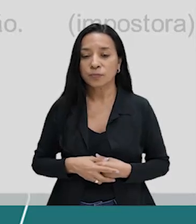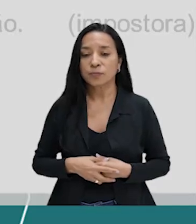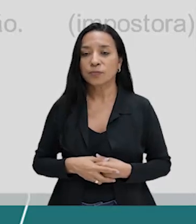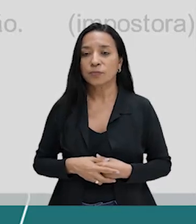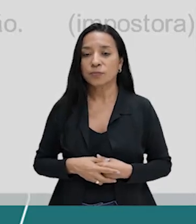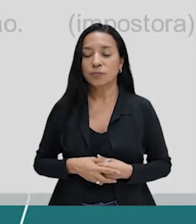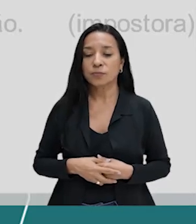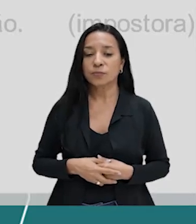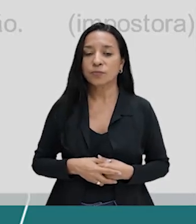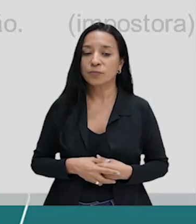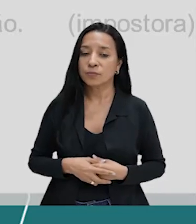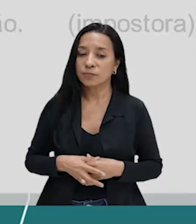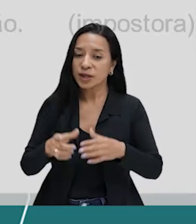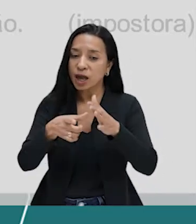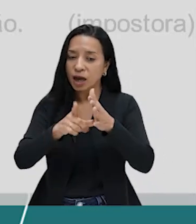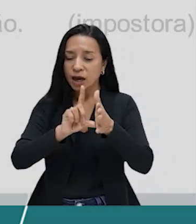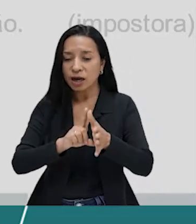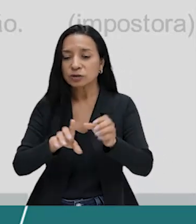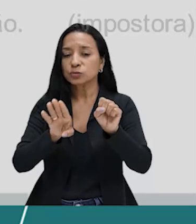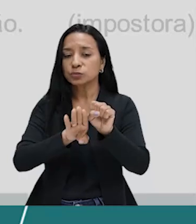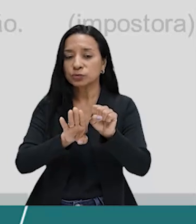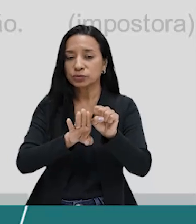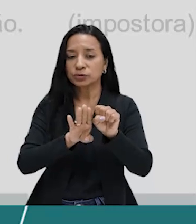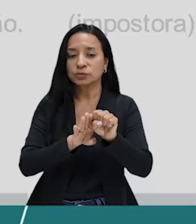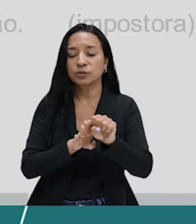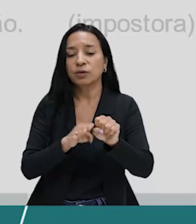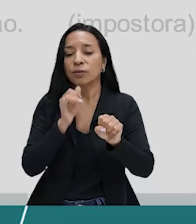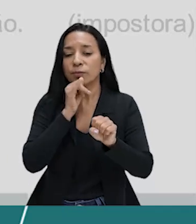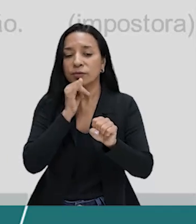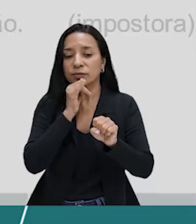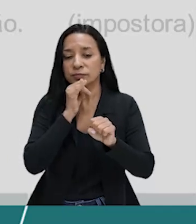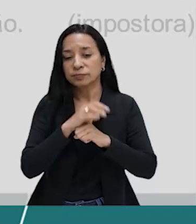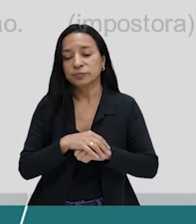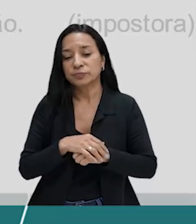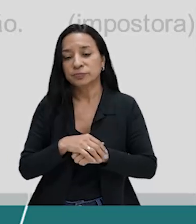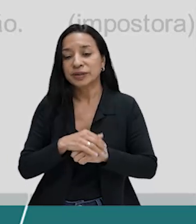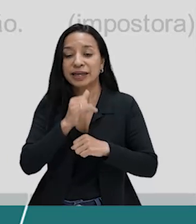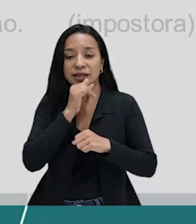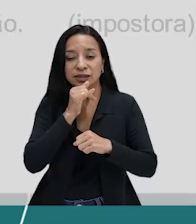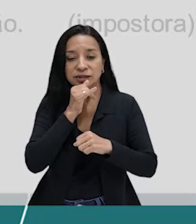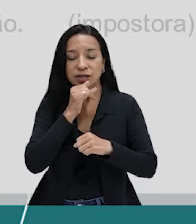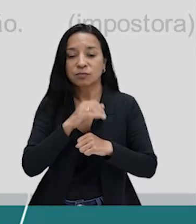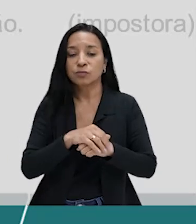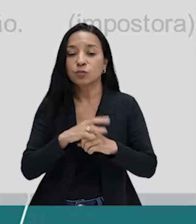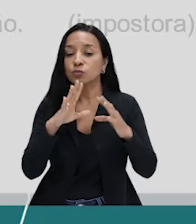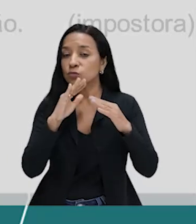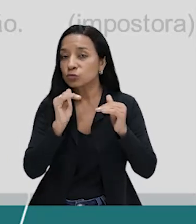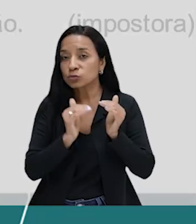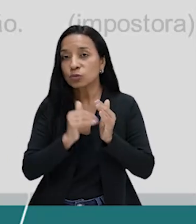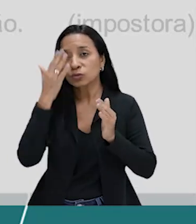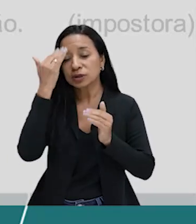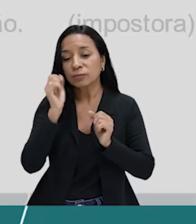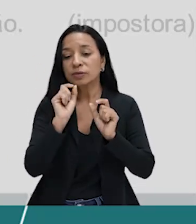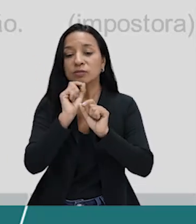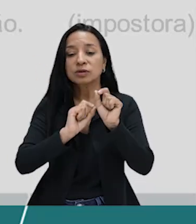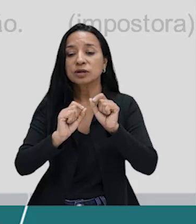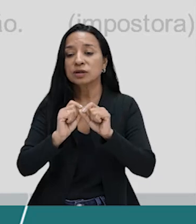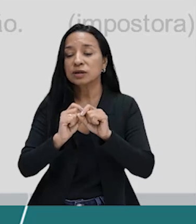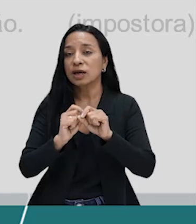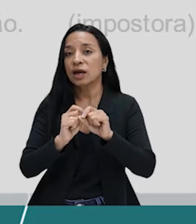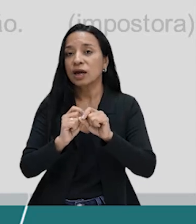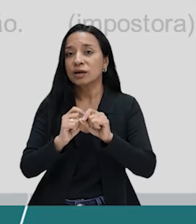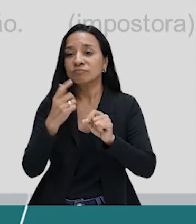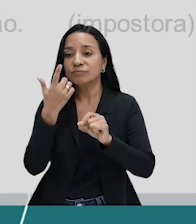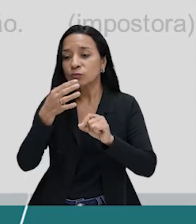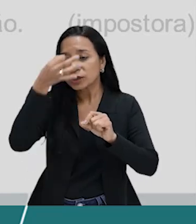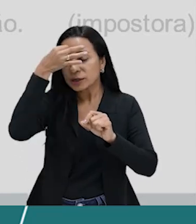ao substantivo, ou seja, antes do substantivo. Todos sabiam que ele era um mau professor, ou seja, sem competência.